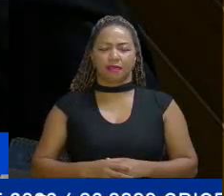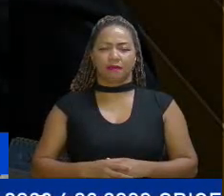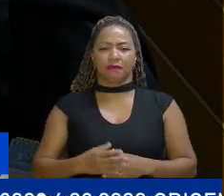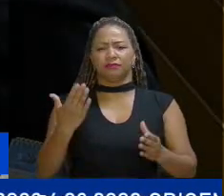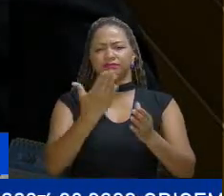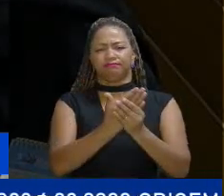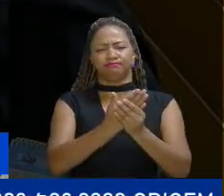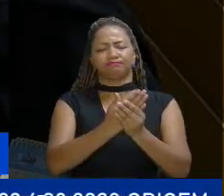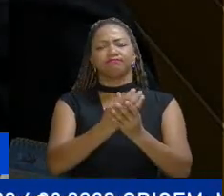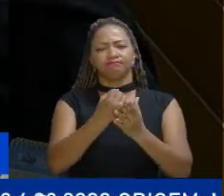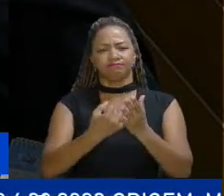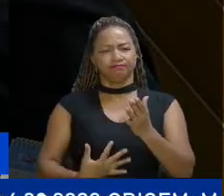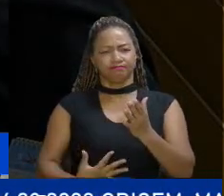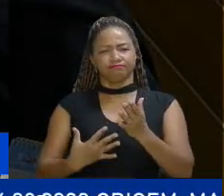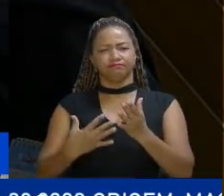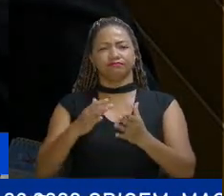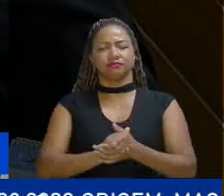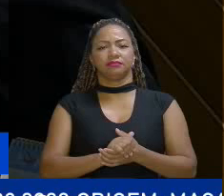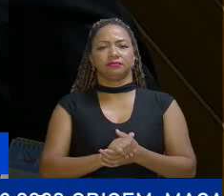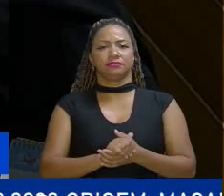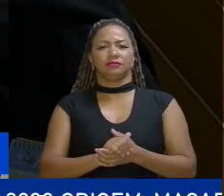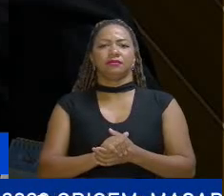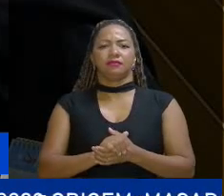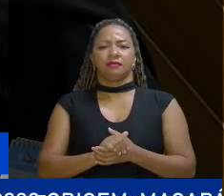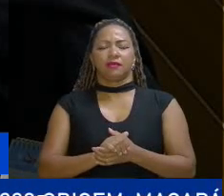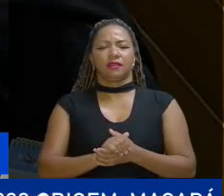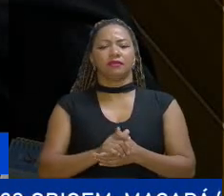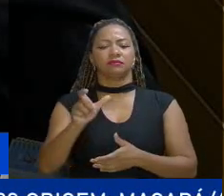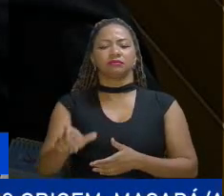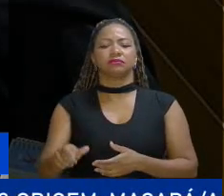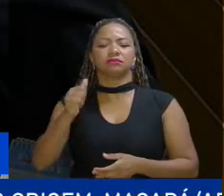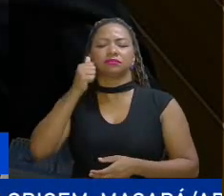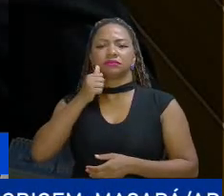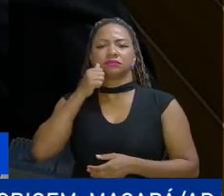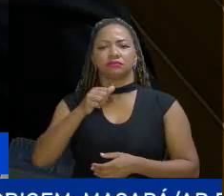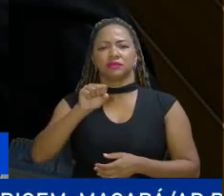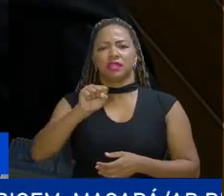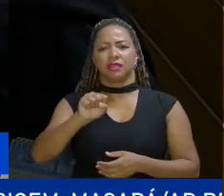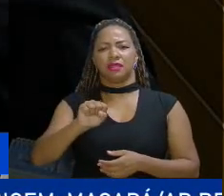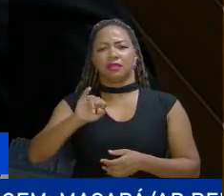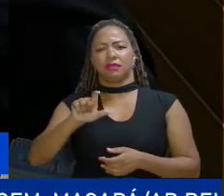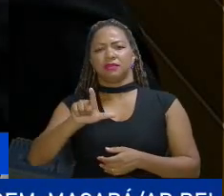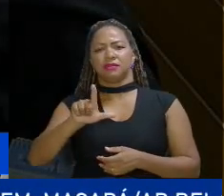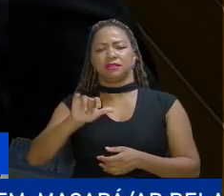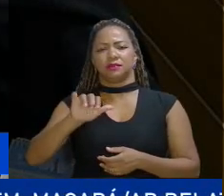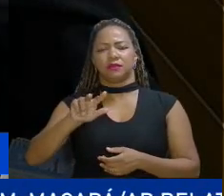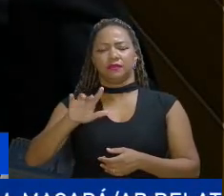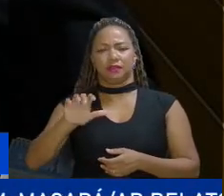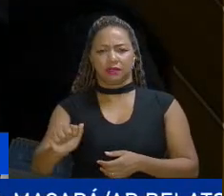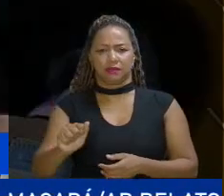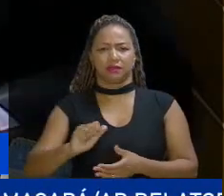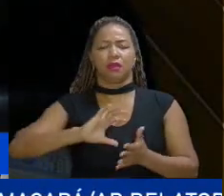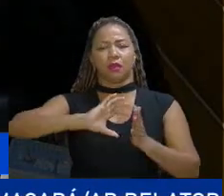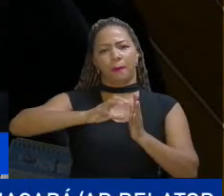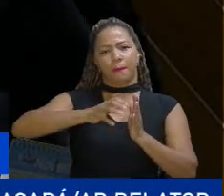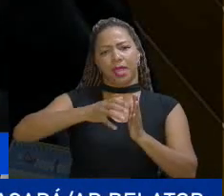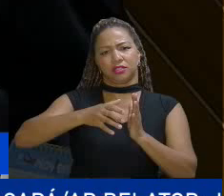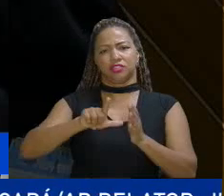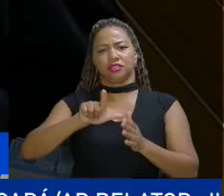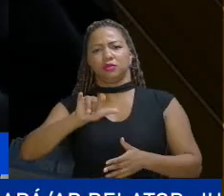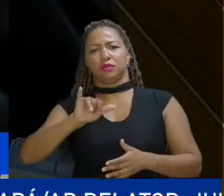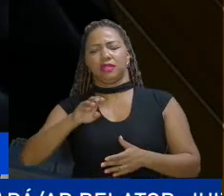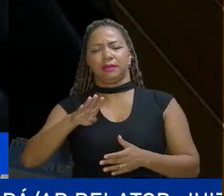Os embargos aqui são os segundos embargos opostos por Silvia Nobre Lopes e o primeiro do Partido Liberal. Eu faço